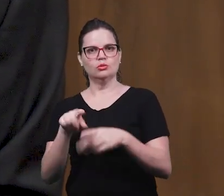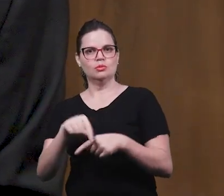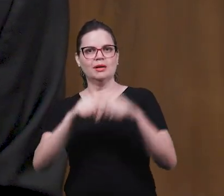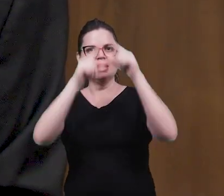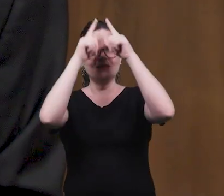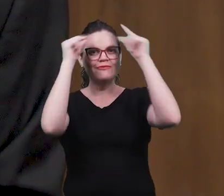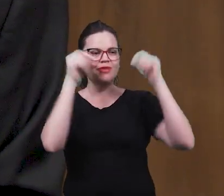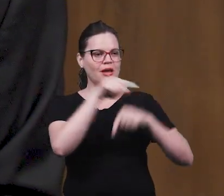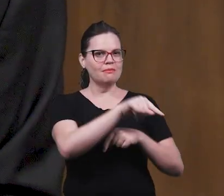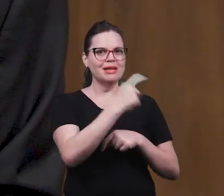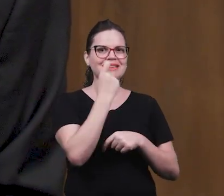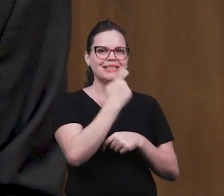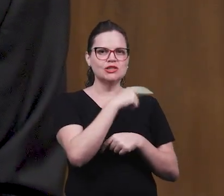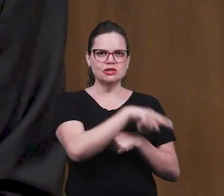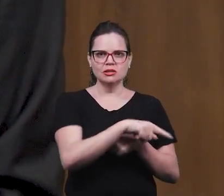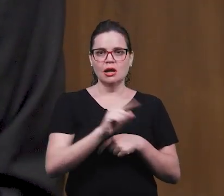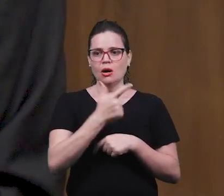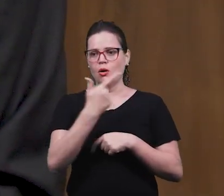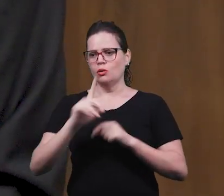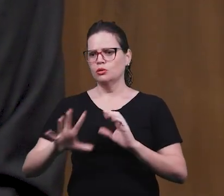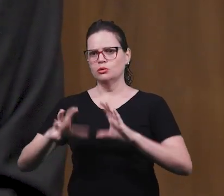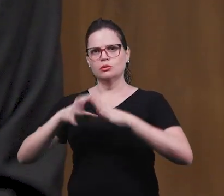enfermeiros como dentistas, né,